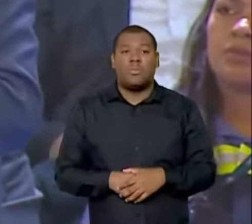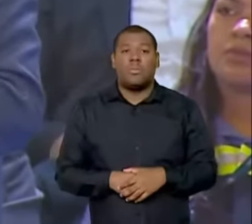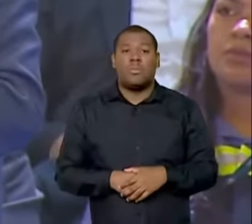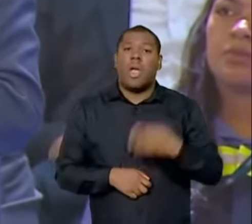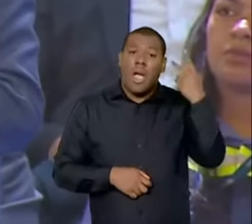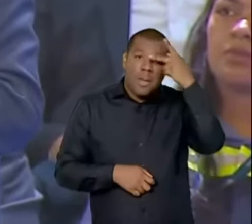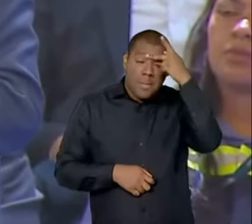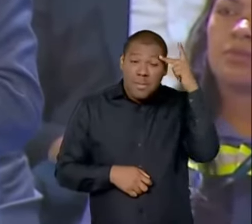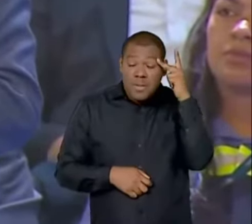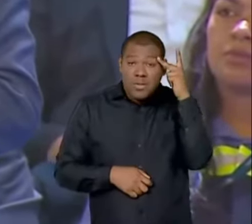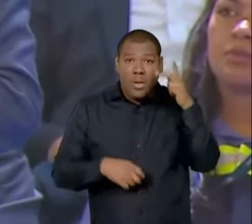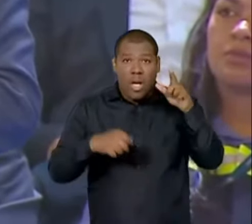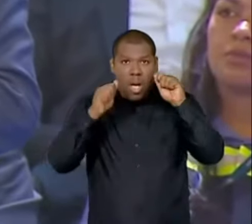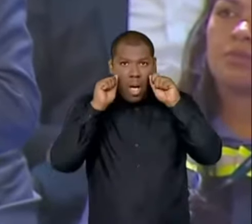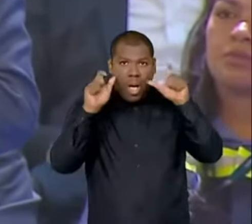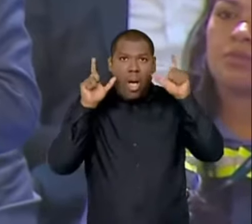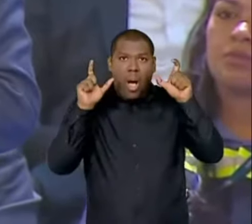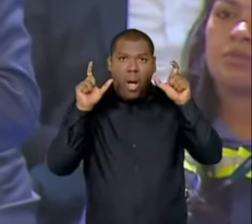neste país